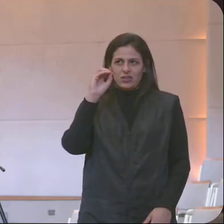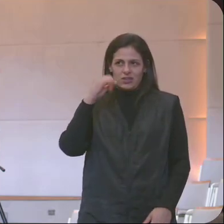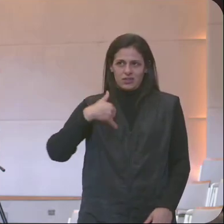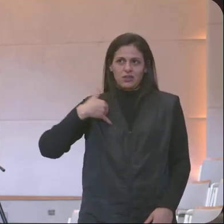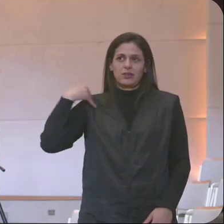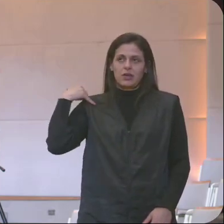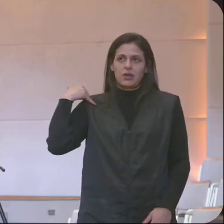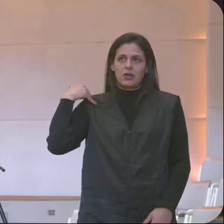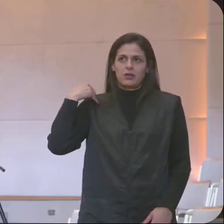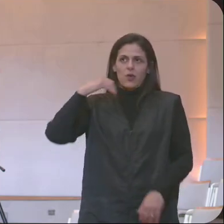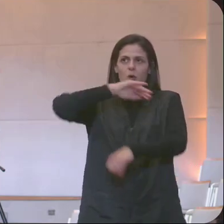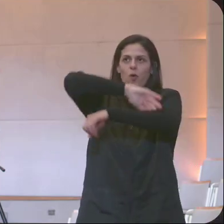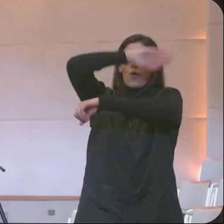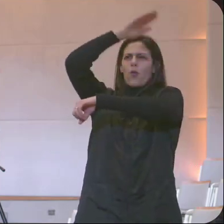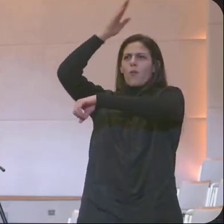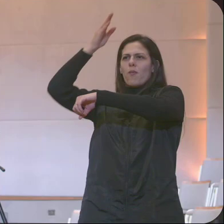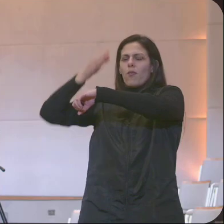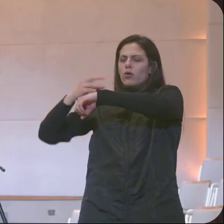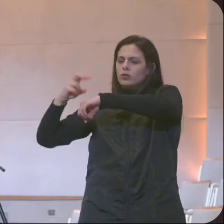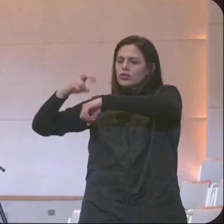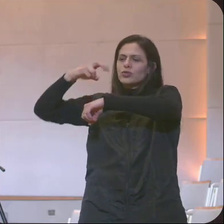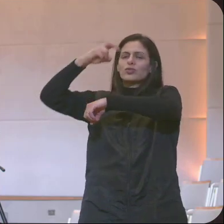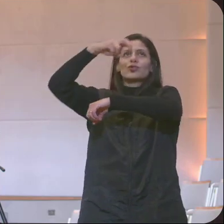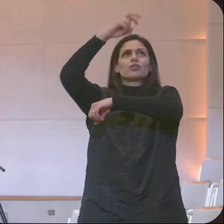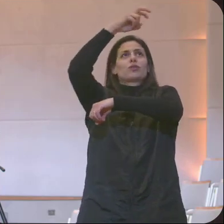sobe um monte para encontrar com Deus,